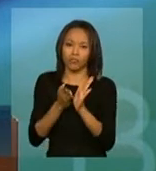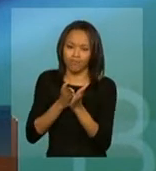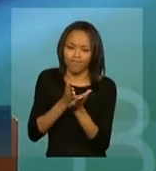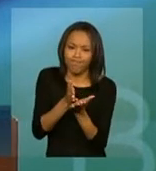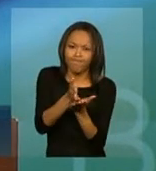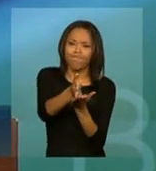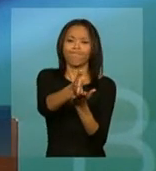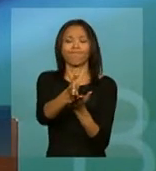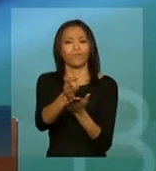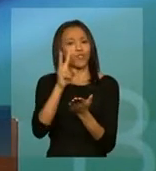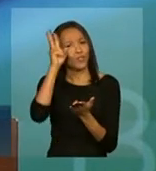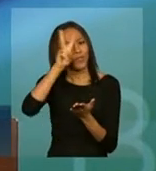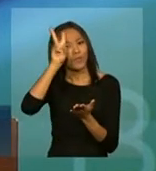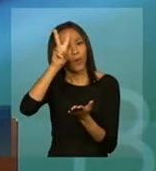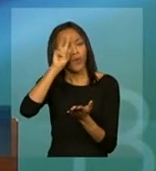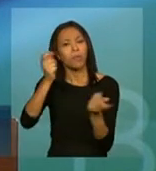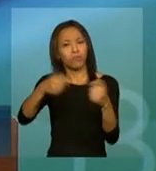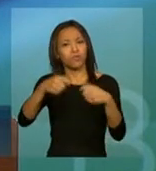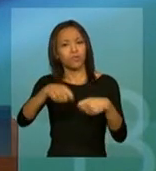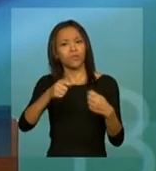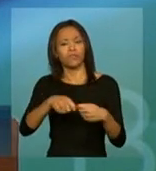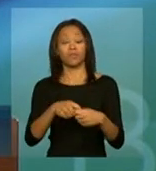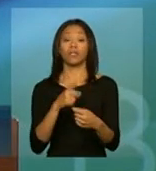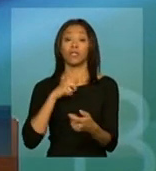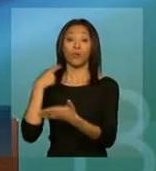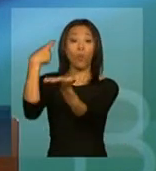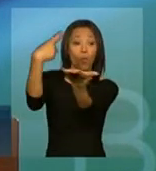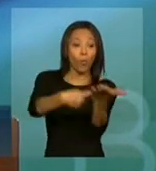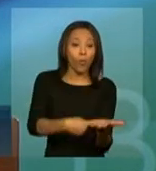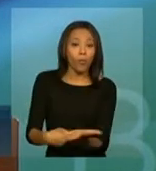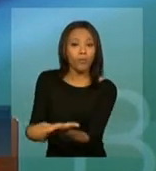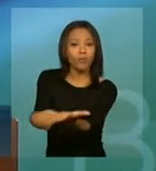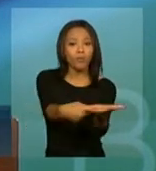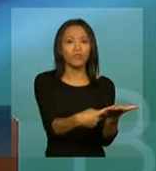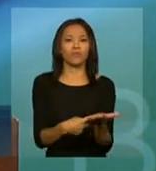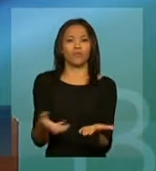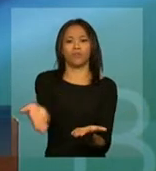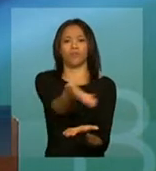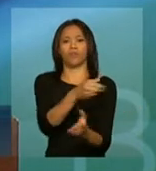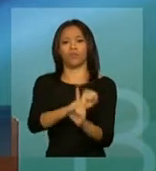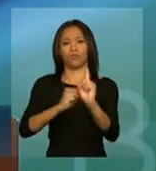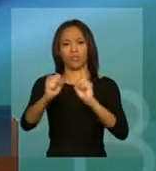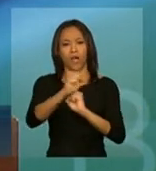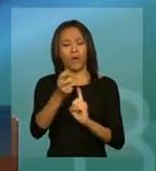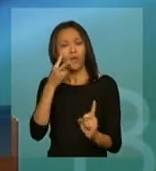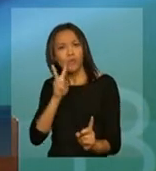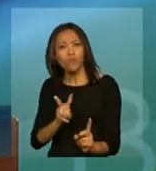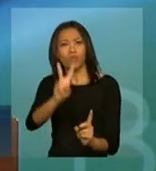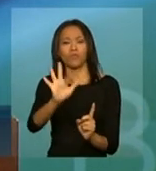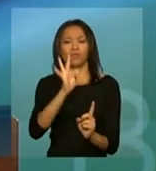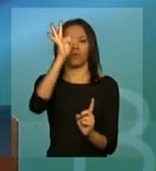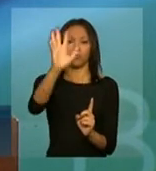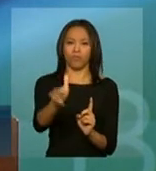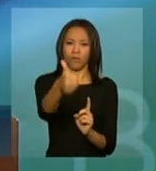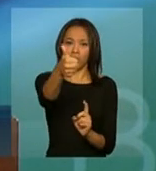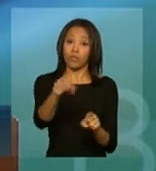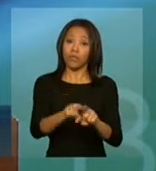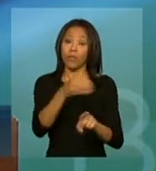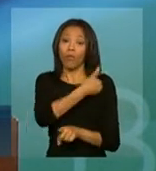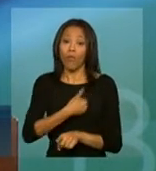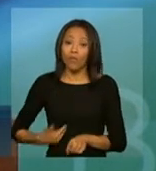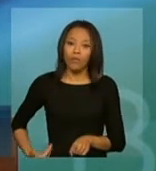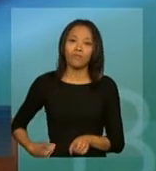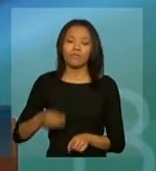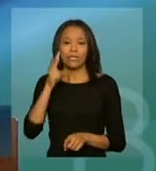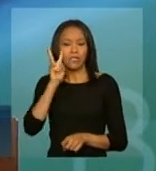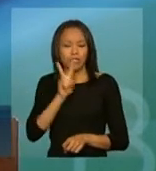propostas viáveis, que tem um profundo compromisso social e uma imensa perspectiva de futuro. Um governo que, acima de tudo, serve ao